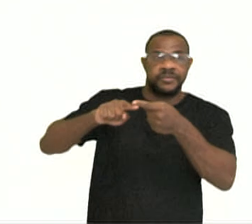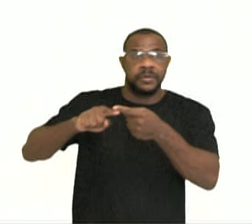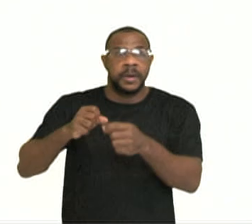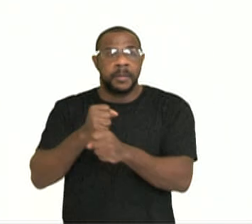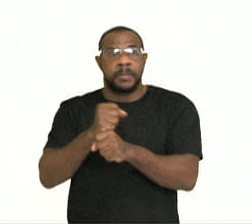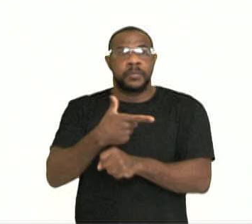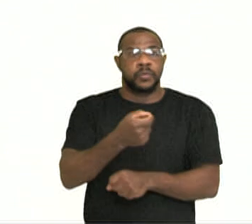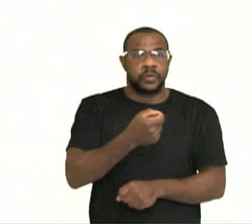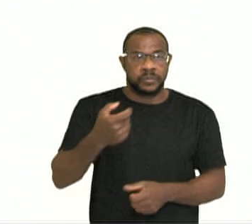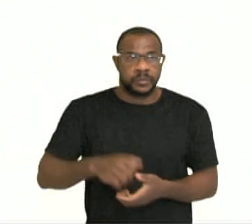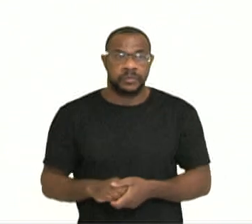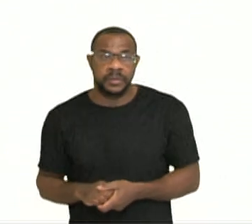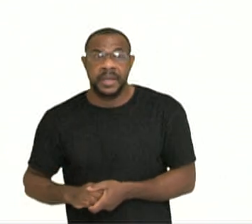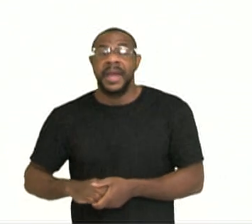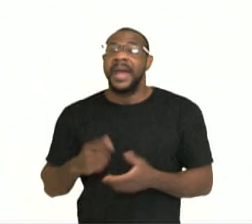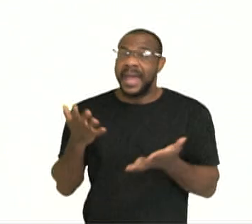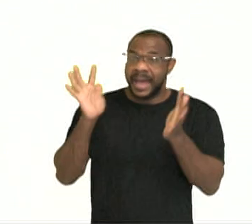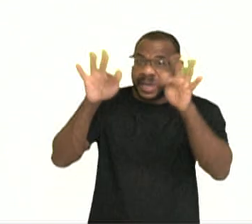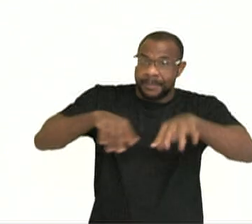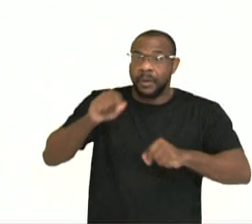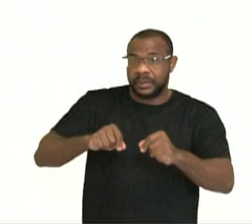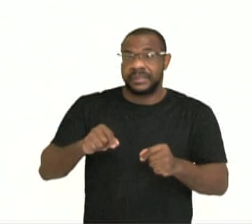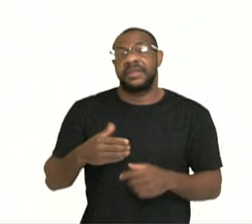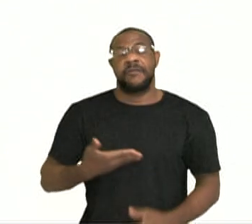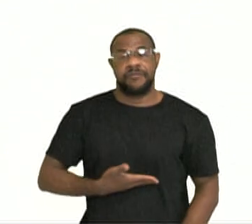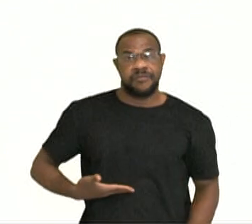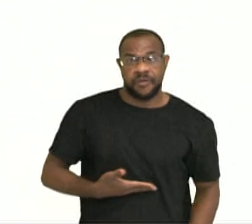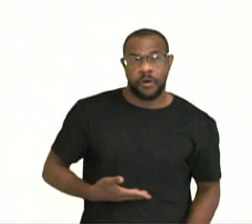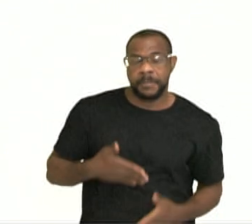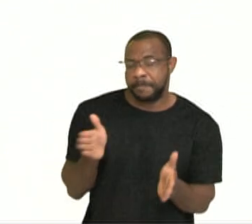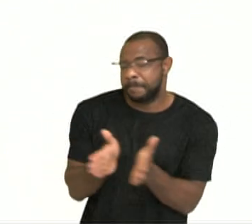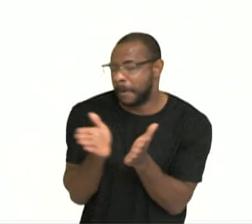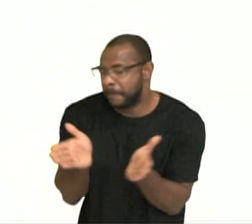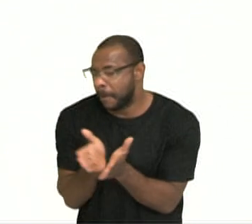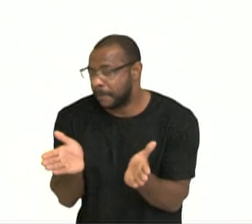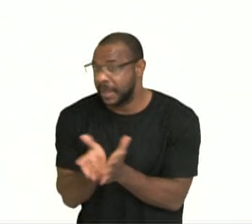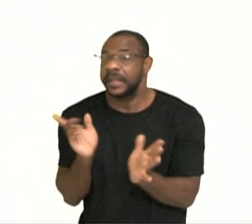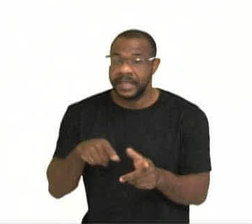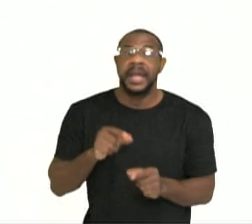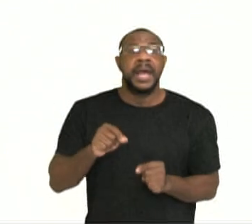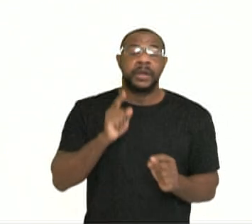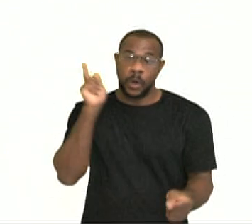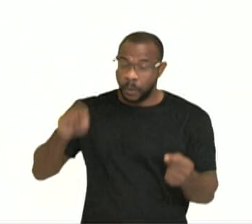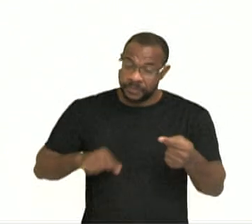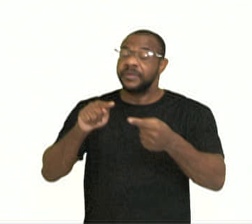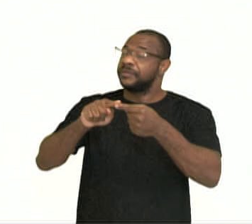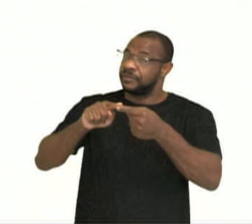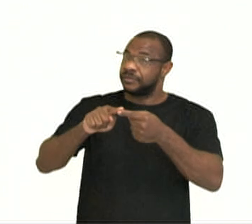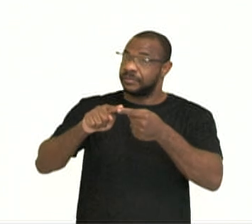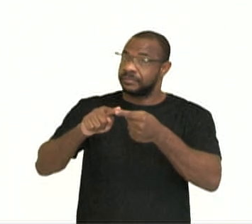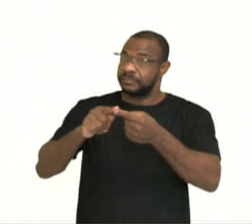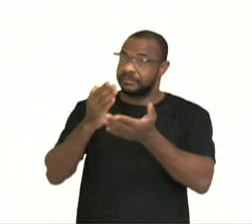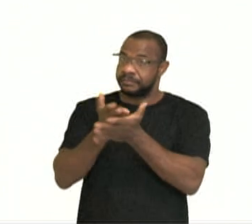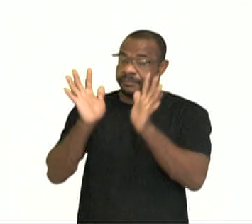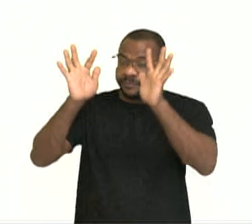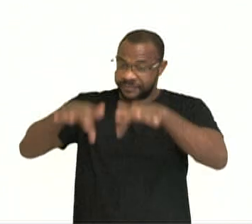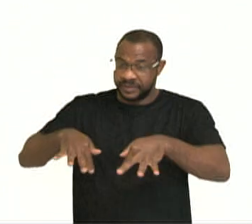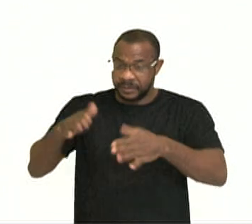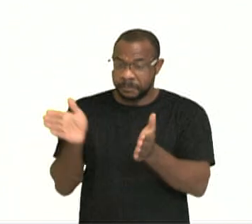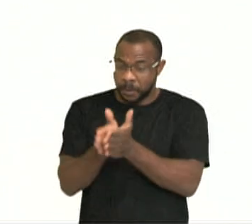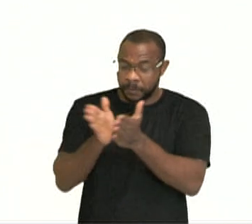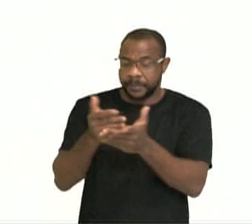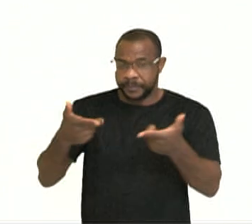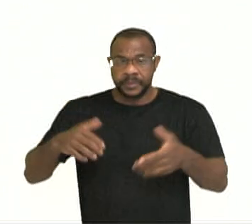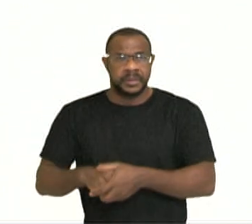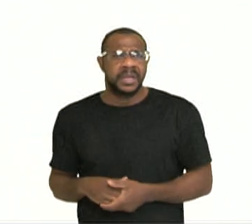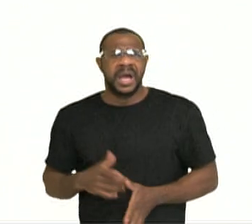com a fome e a miséria no mundo. Então, isso está estabelecido como meta da Organização das Nações Unidas. Vamos pensar sobre a relação